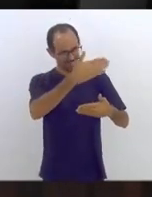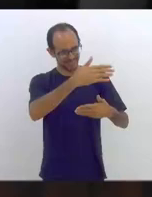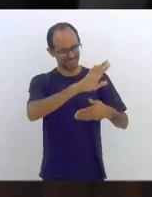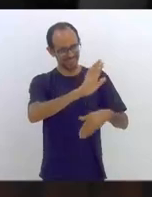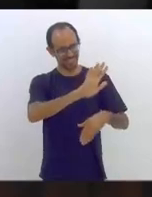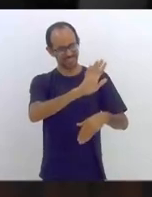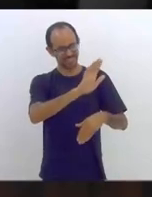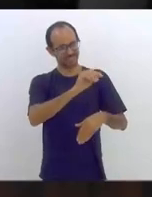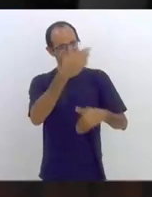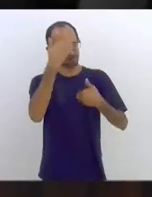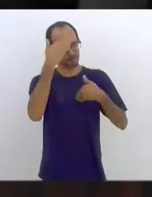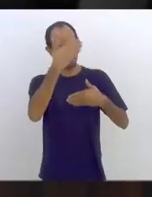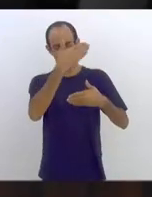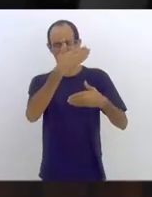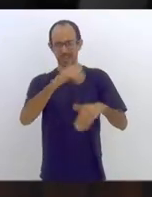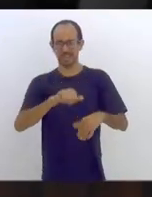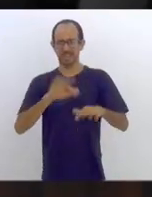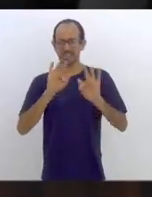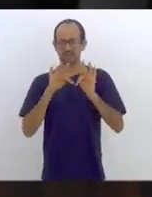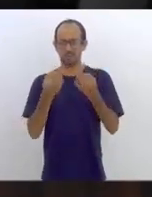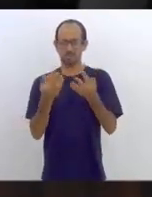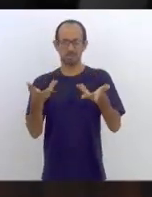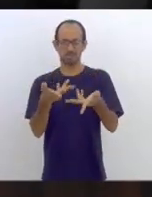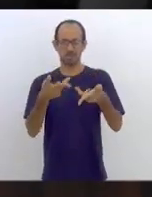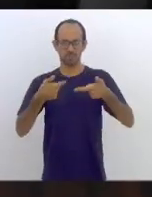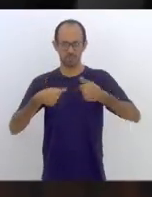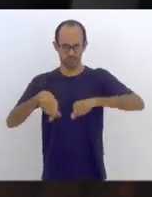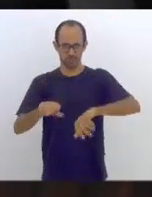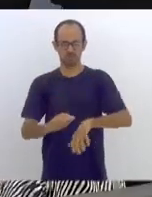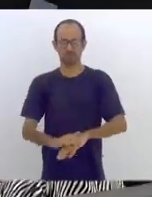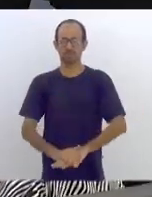Muito obrigada a essa família incrível.